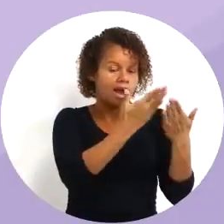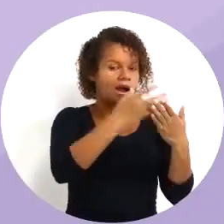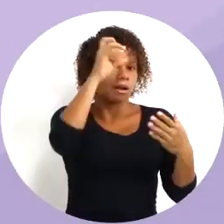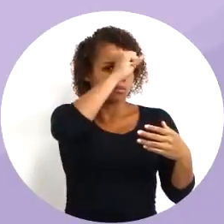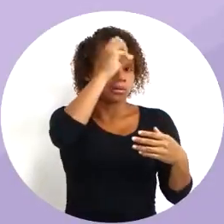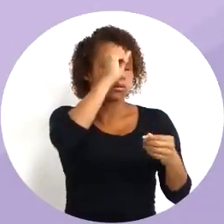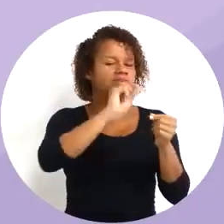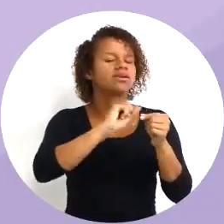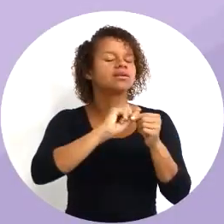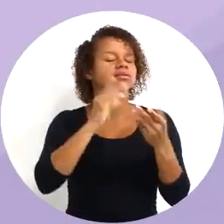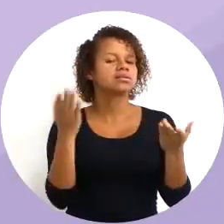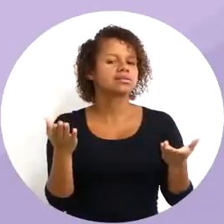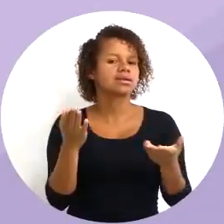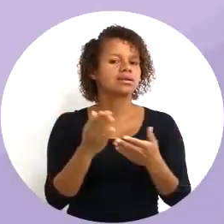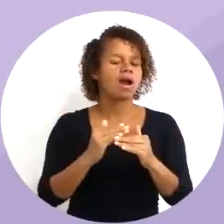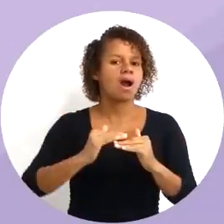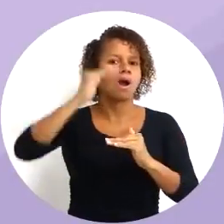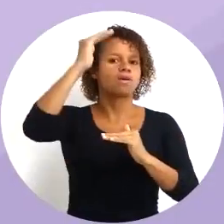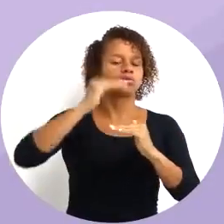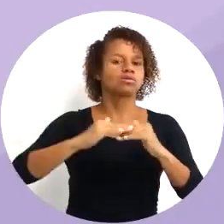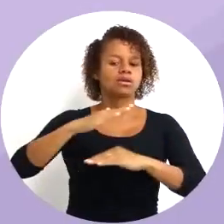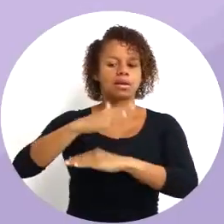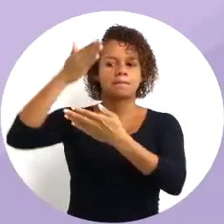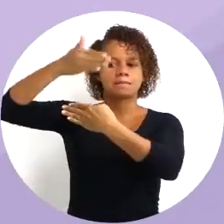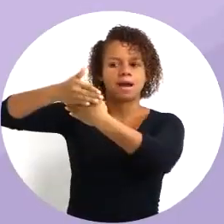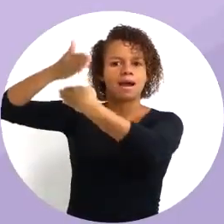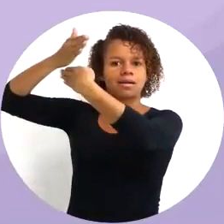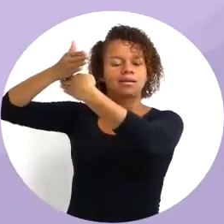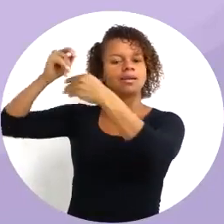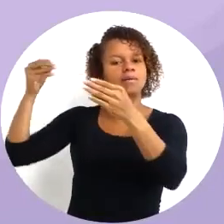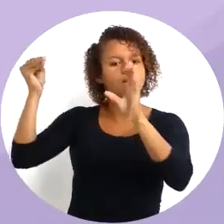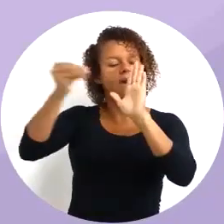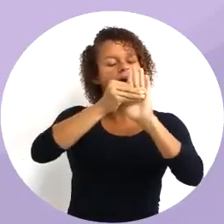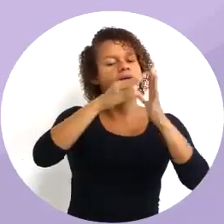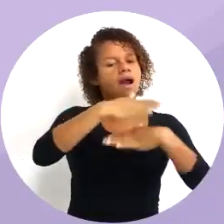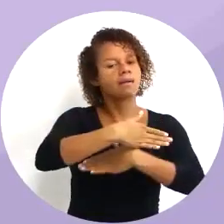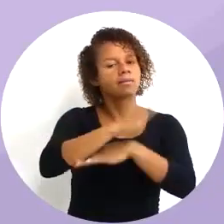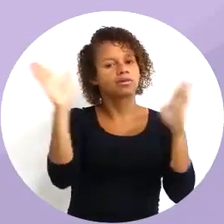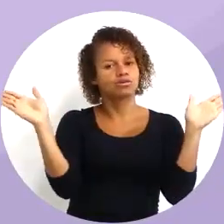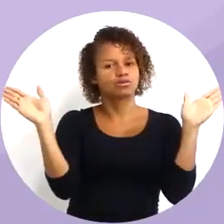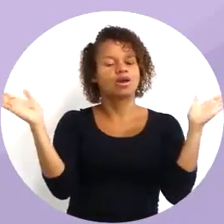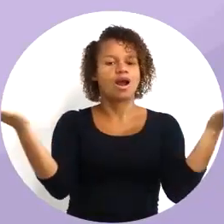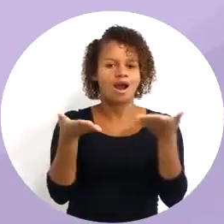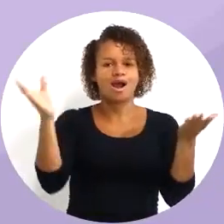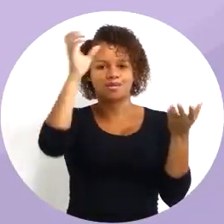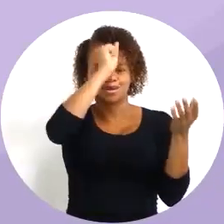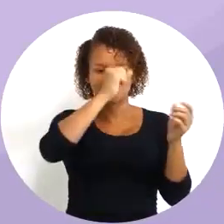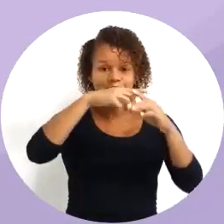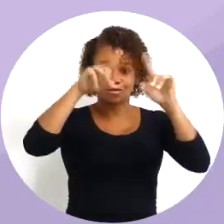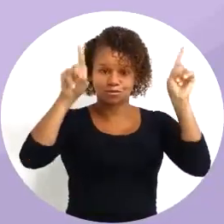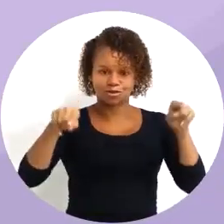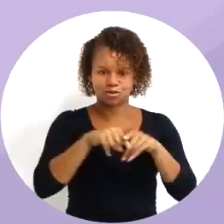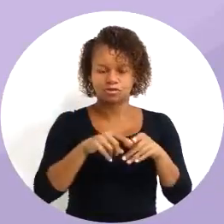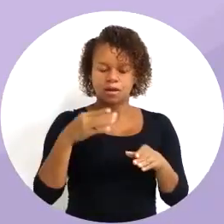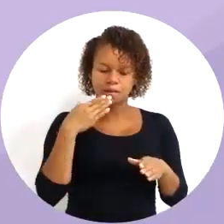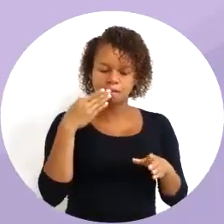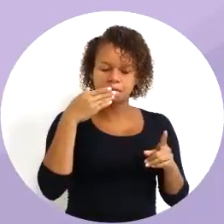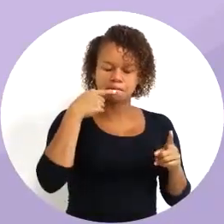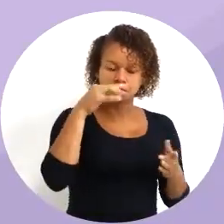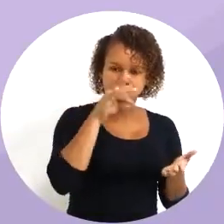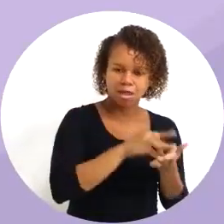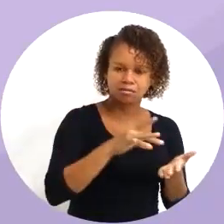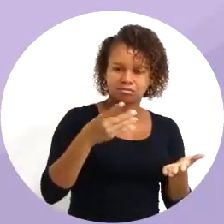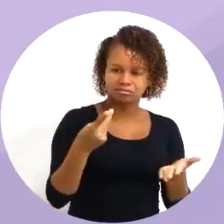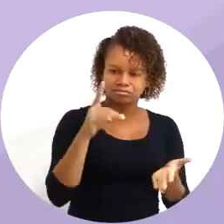aula você aprendeu a fazer a altura das paredes e a colocar as aberturas e hoje você aprenderá então a deixar o seu projeto cada vez